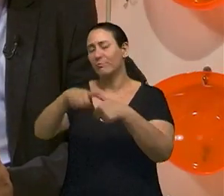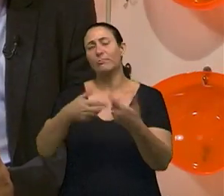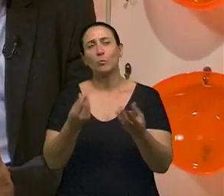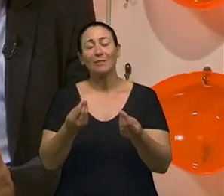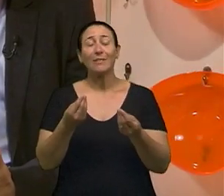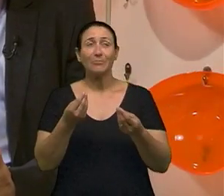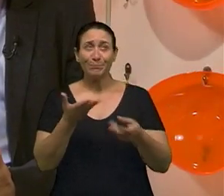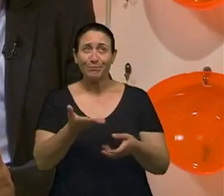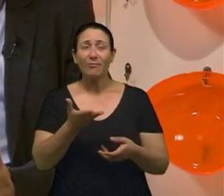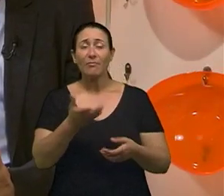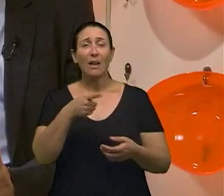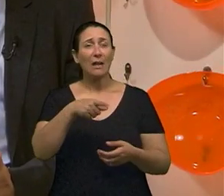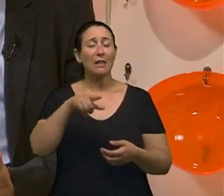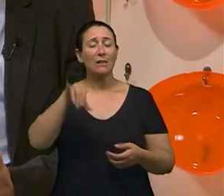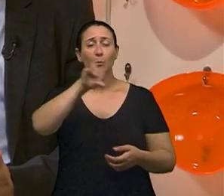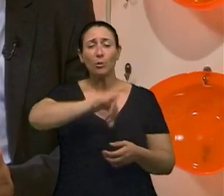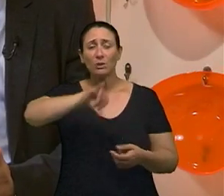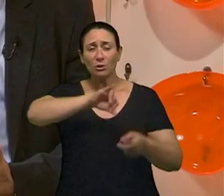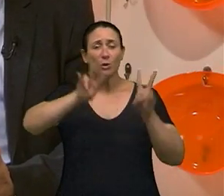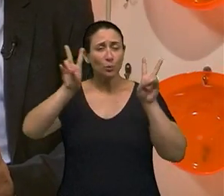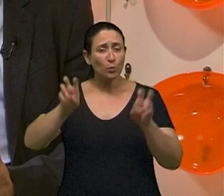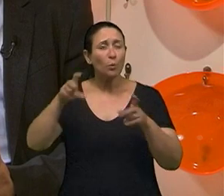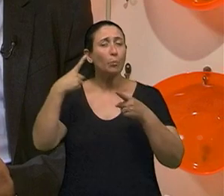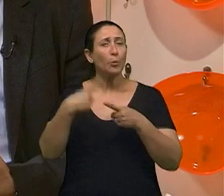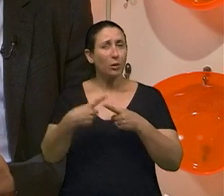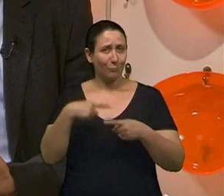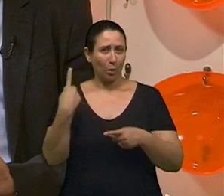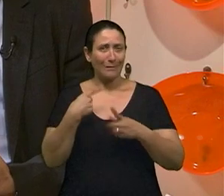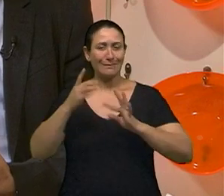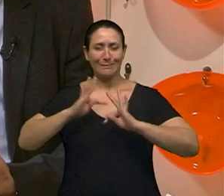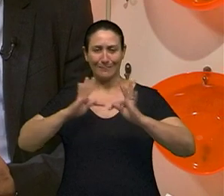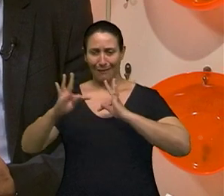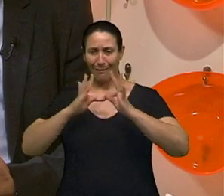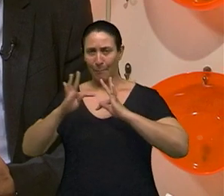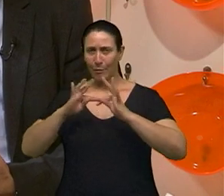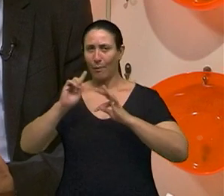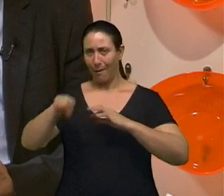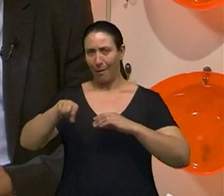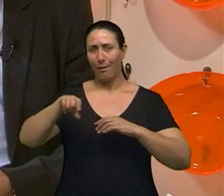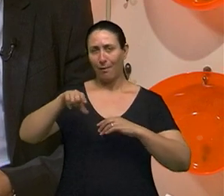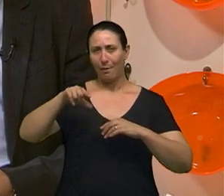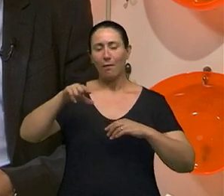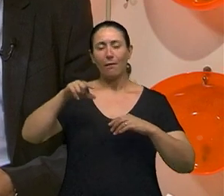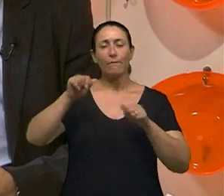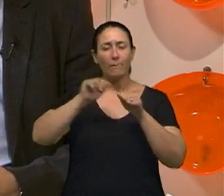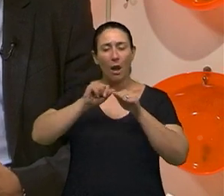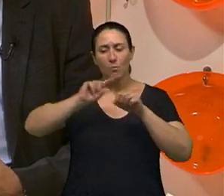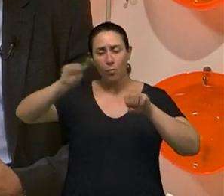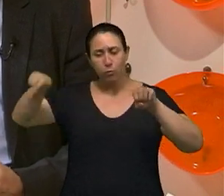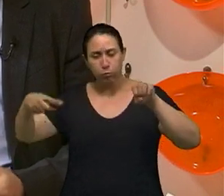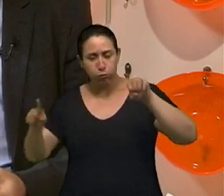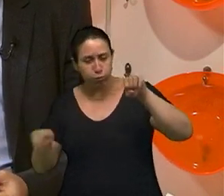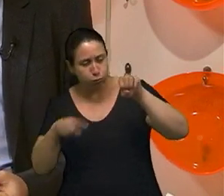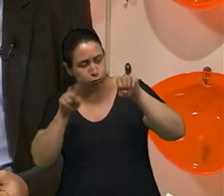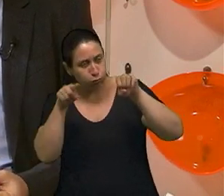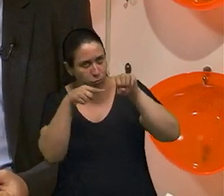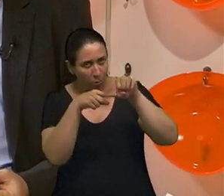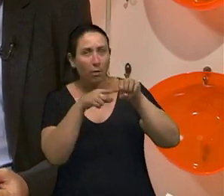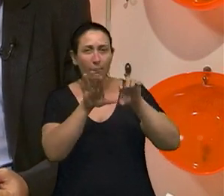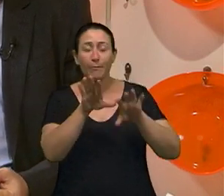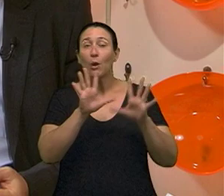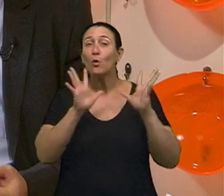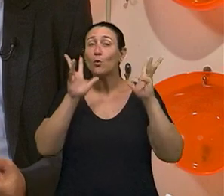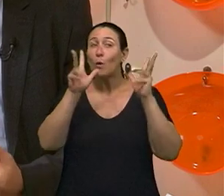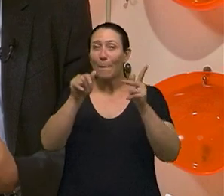esse é um um assunto importante assim ó nós além do tratamento da doença em si quando a gente faz um procedimento todo paciente que tem uma